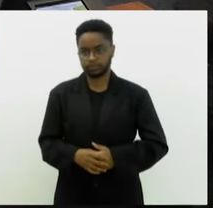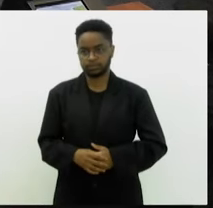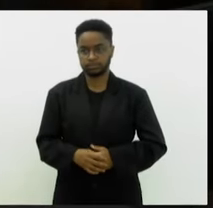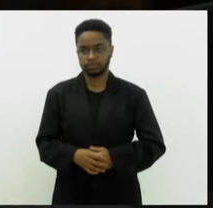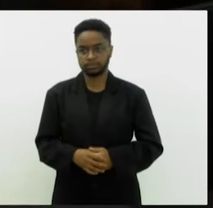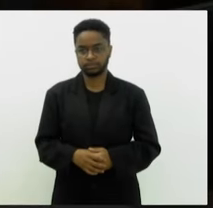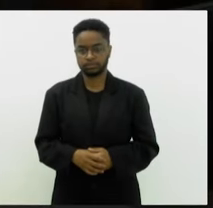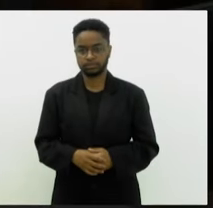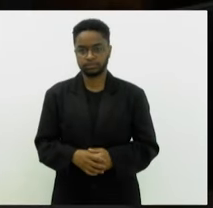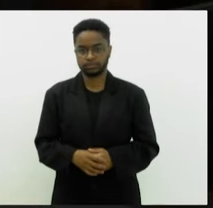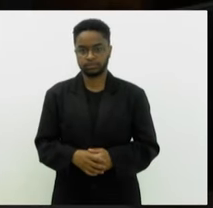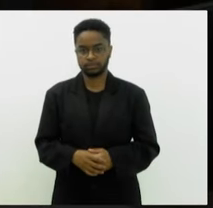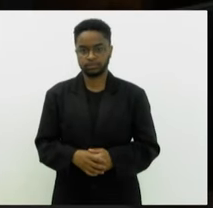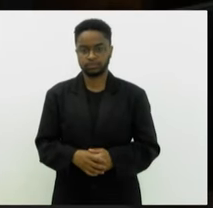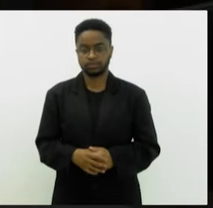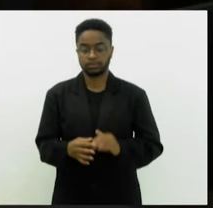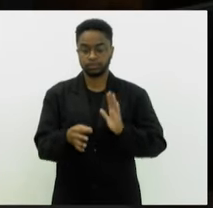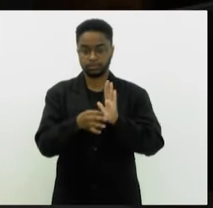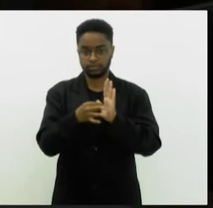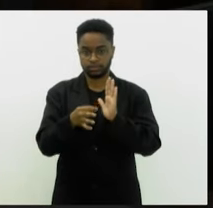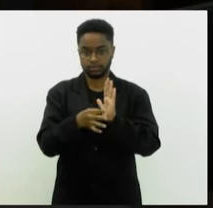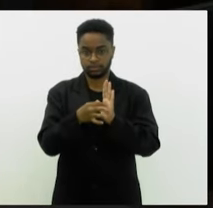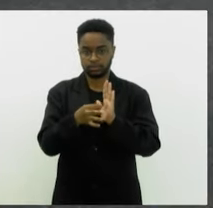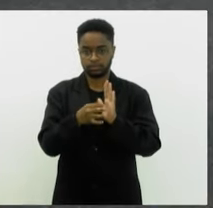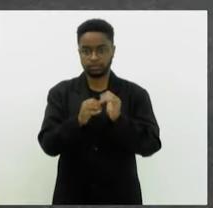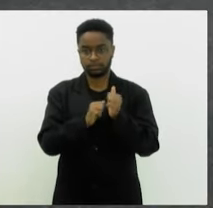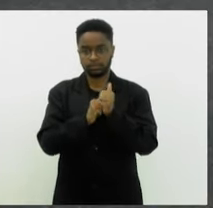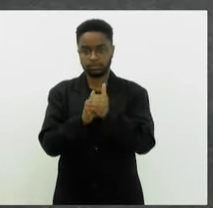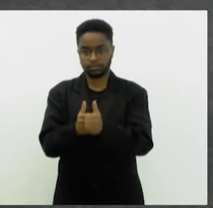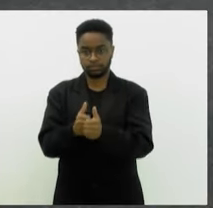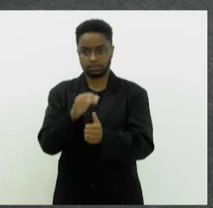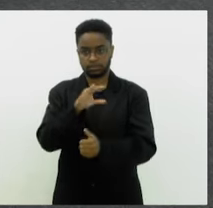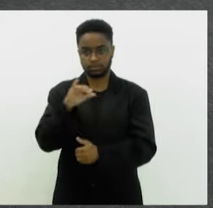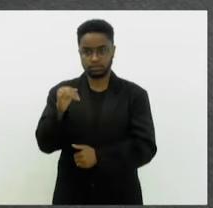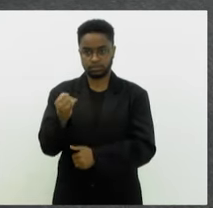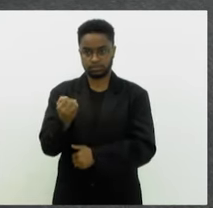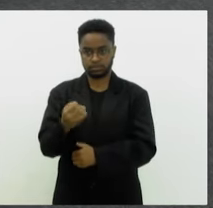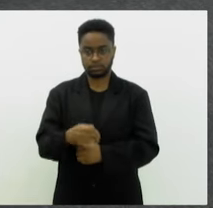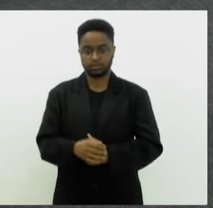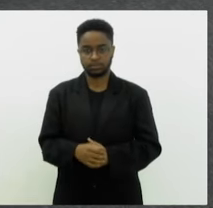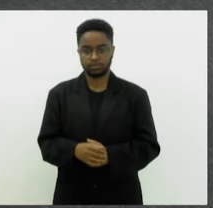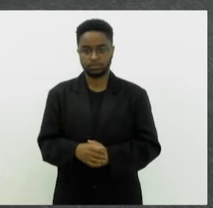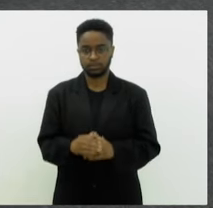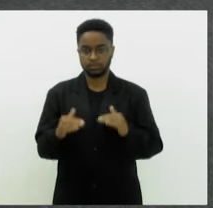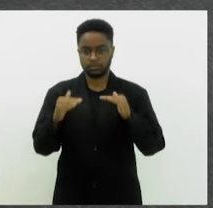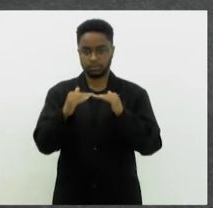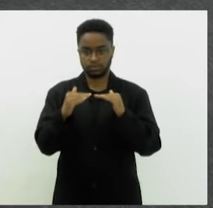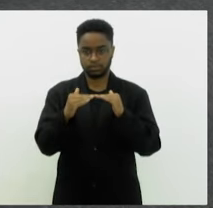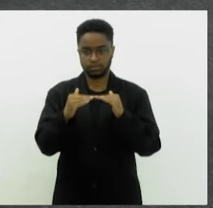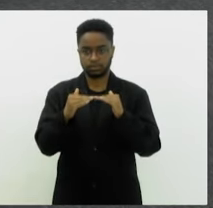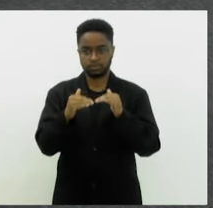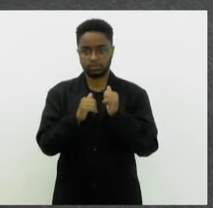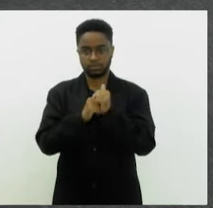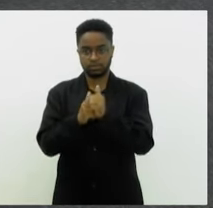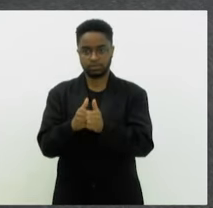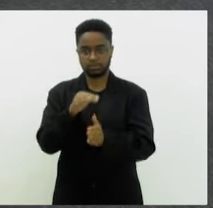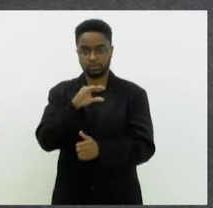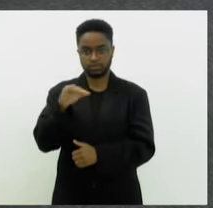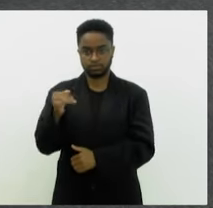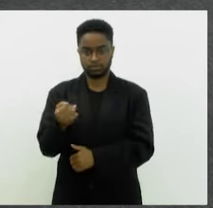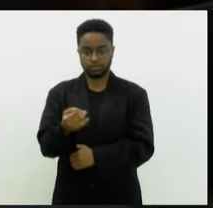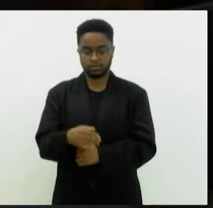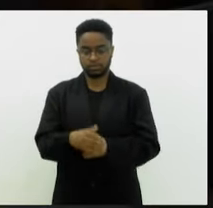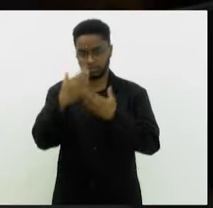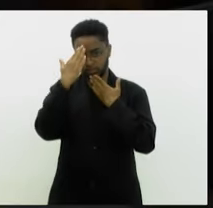Pode ser. Então, parecer preferido. Acompanhando os pareceres da CCJ, presidente. Parecer favorável acompanhando a CCJ.